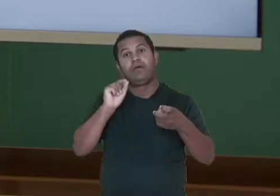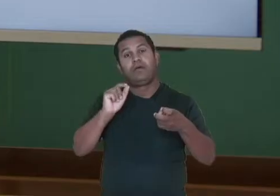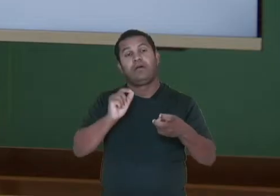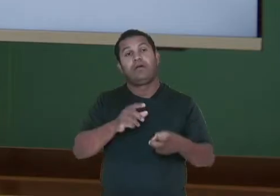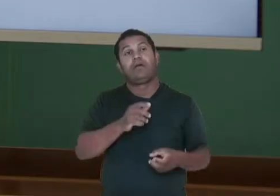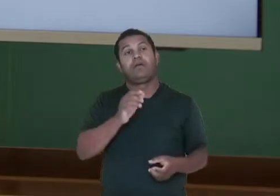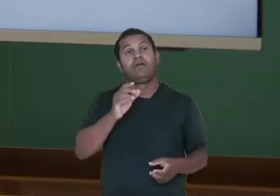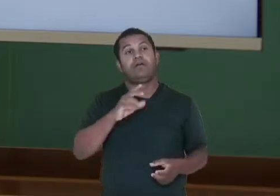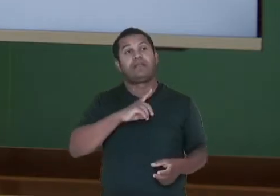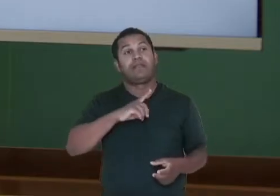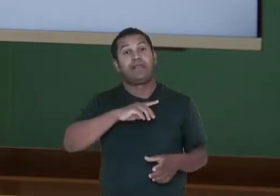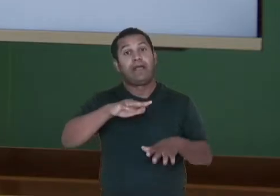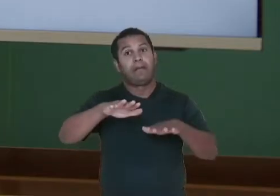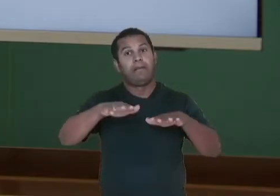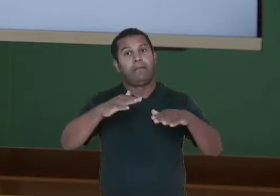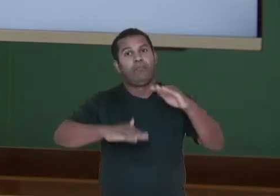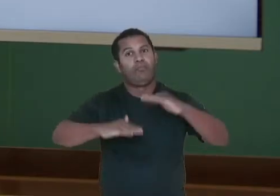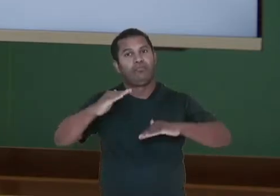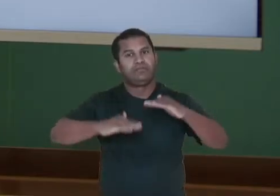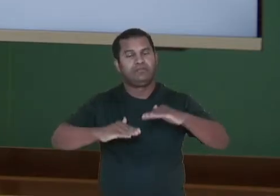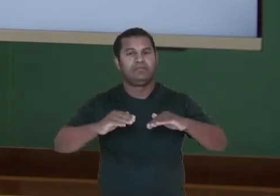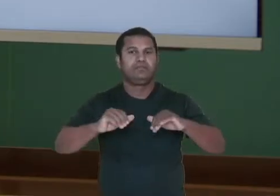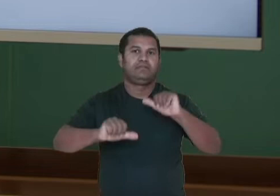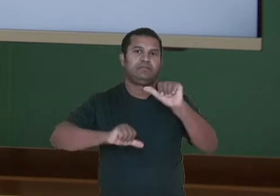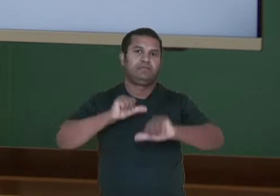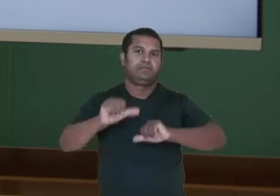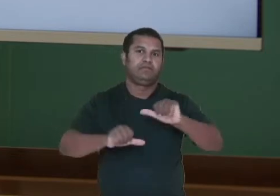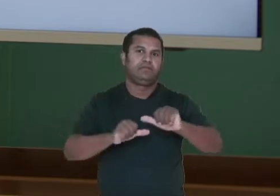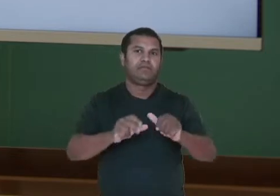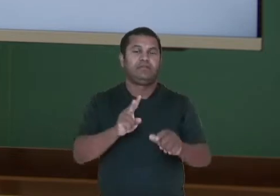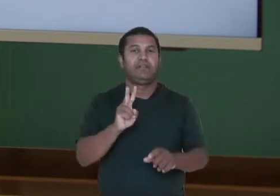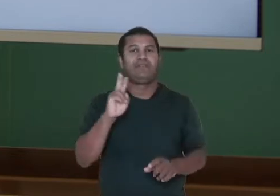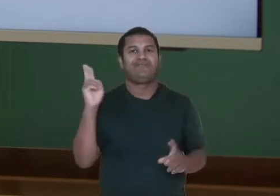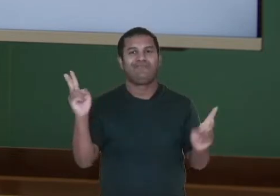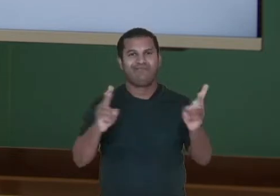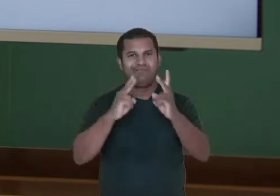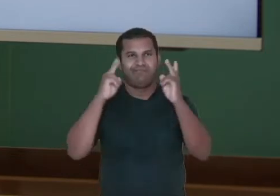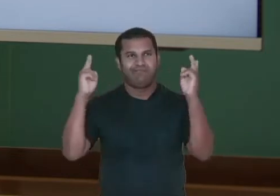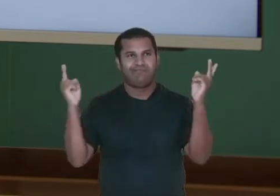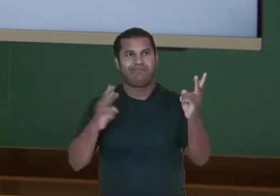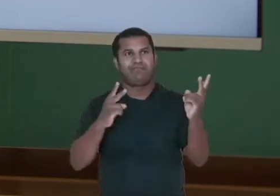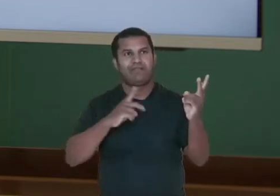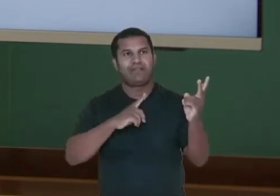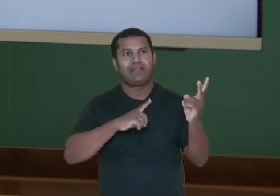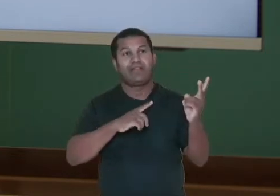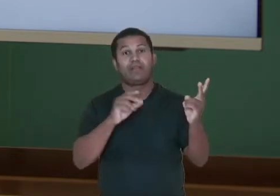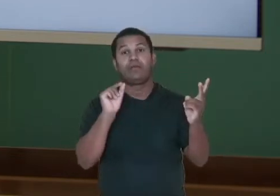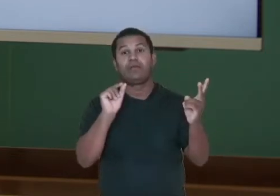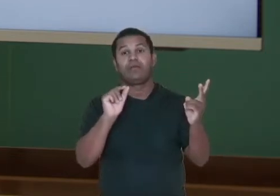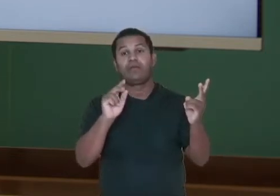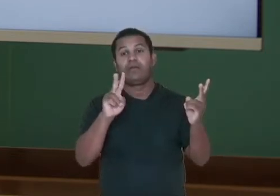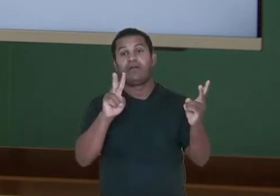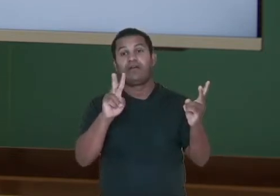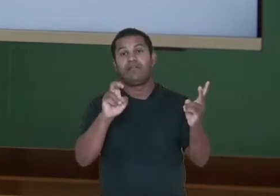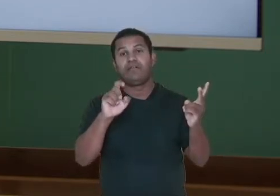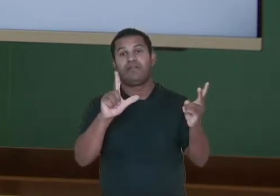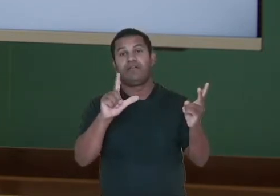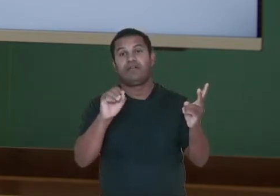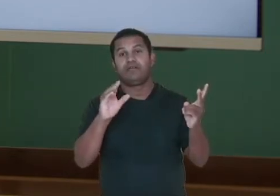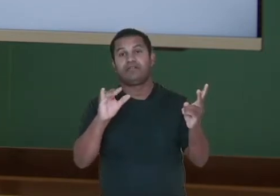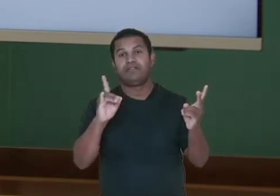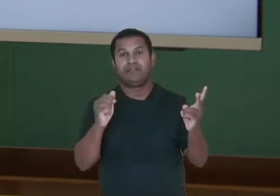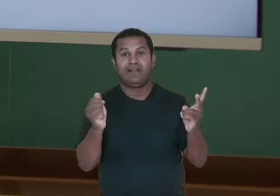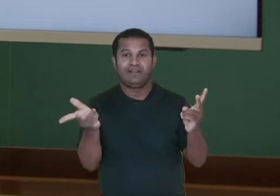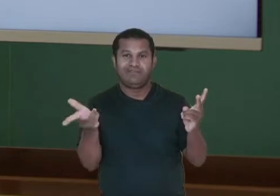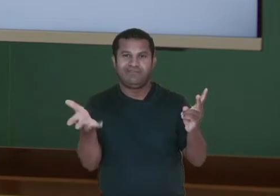da variação de velocidade. Então, hoje nós vamos estar fazendo algumas implicações, algumas aplicações sobre a questão